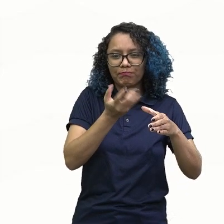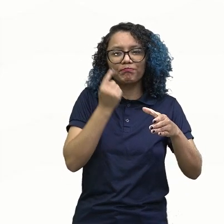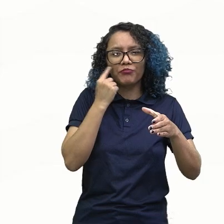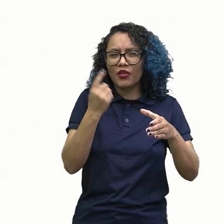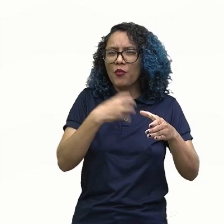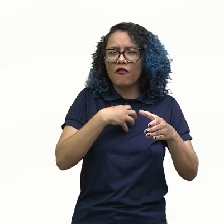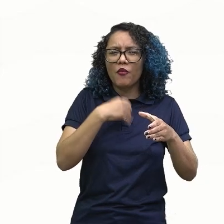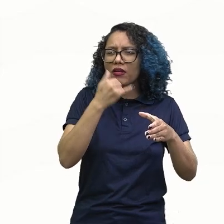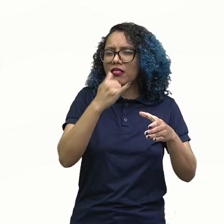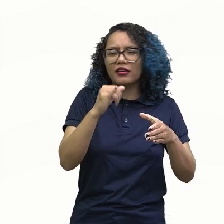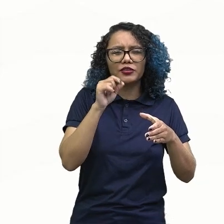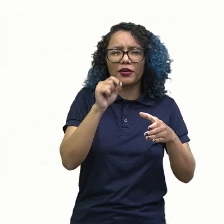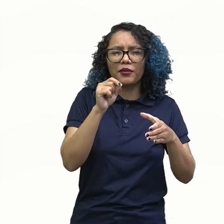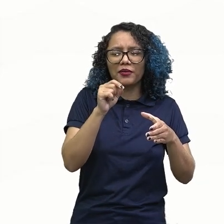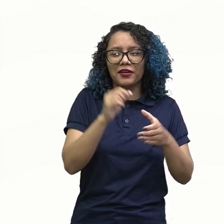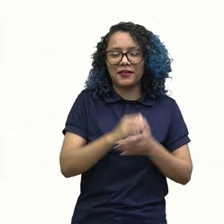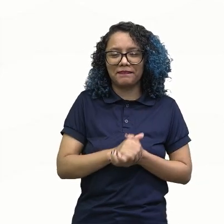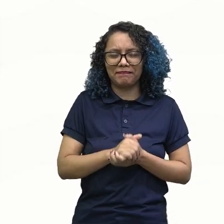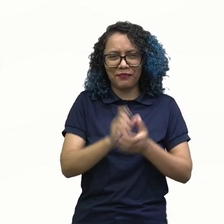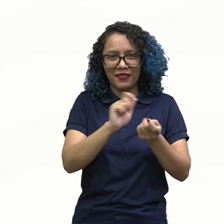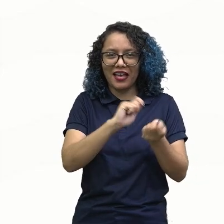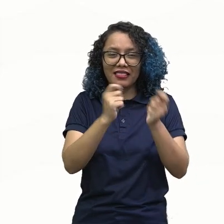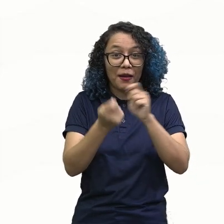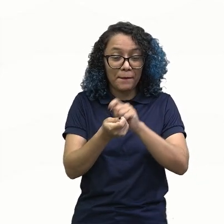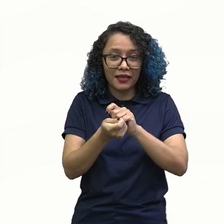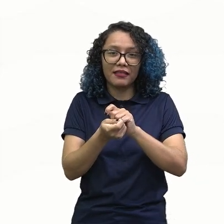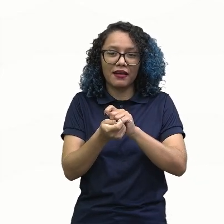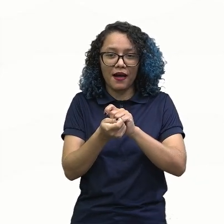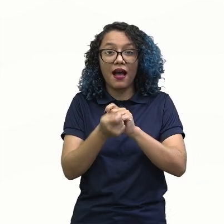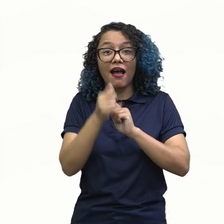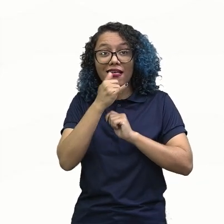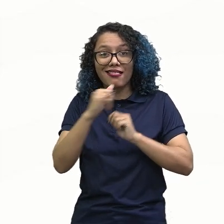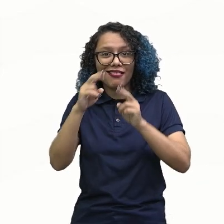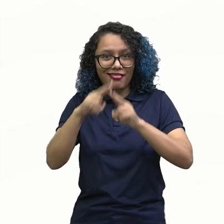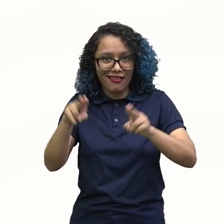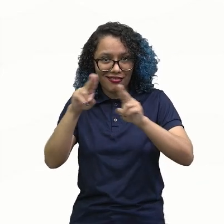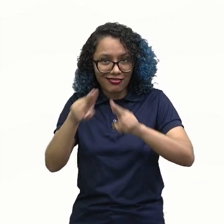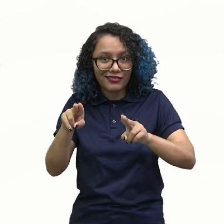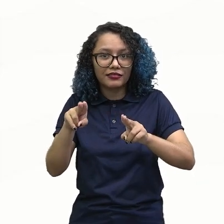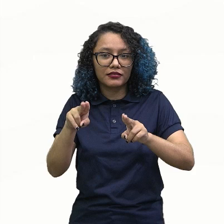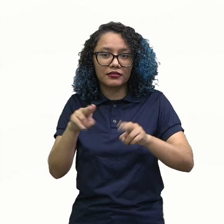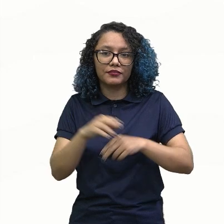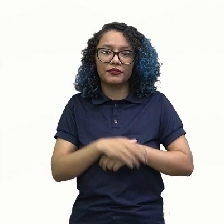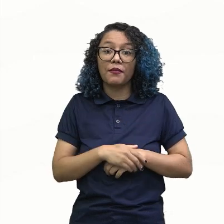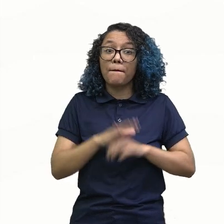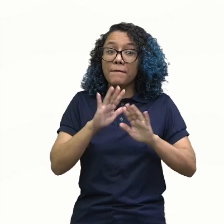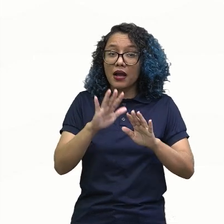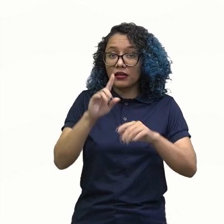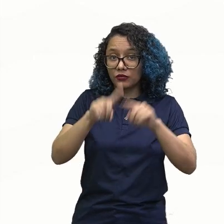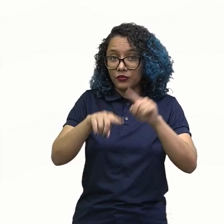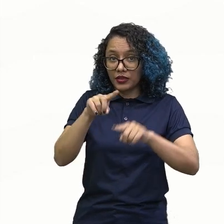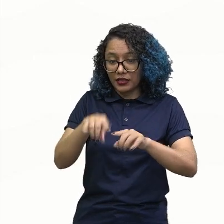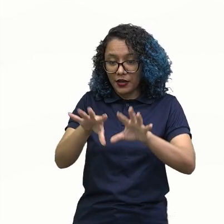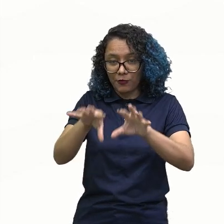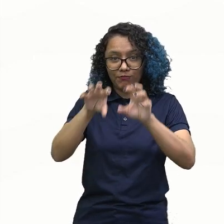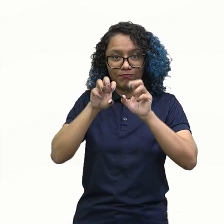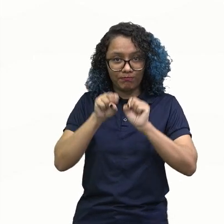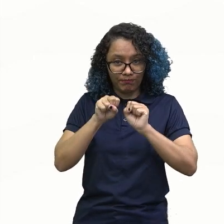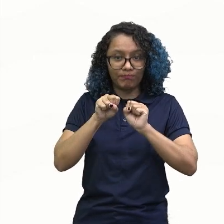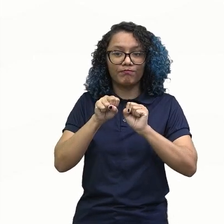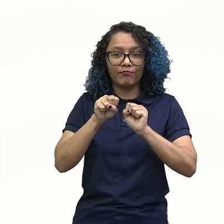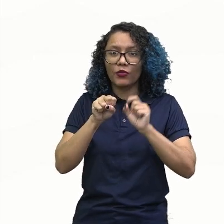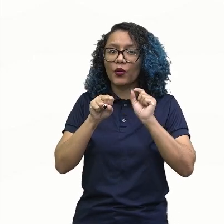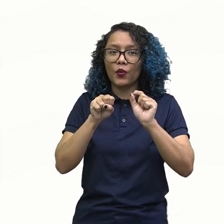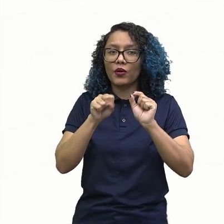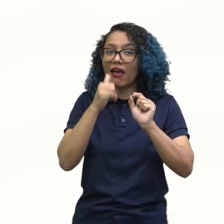energia e será transformada em elétrica. Já o receptor,